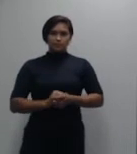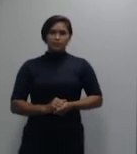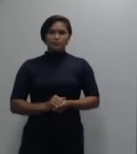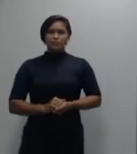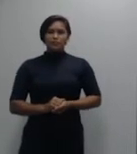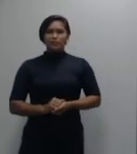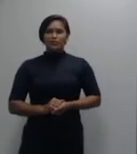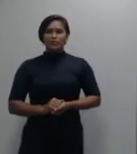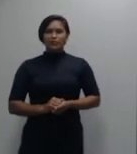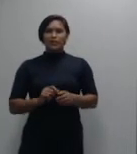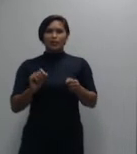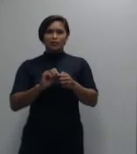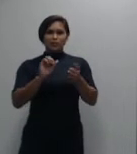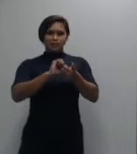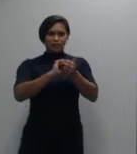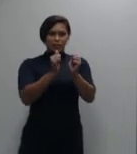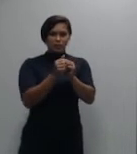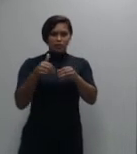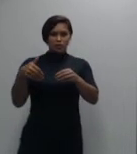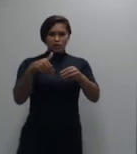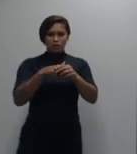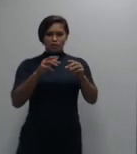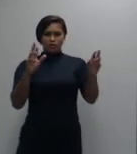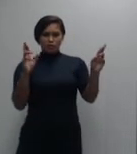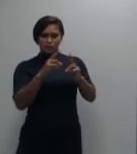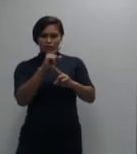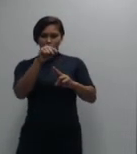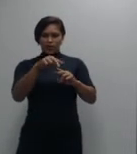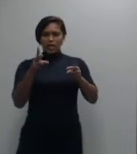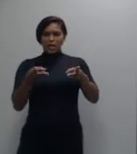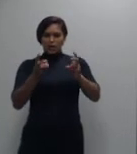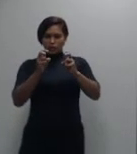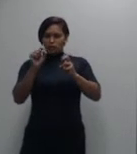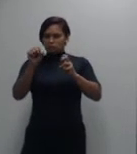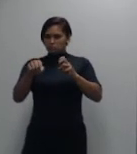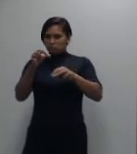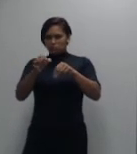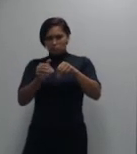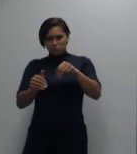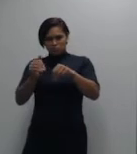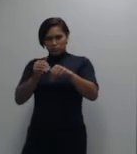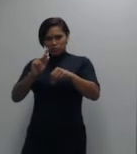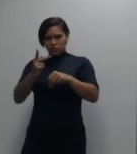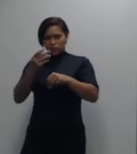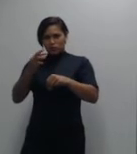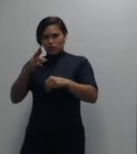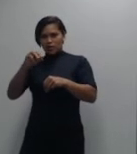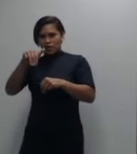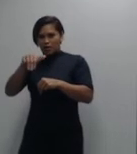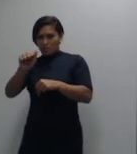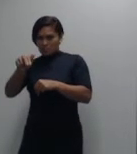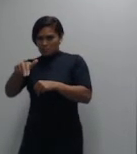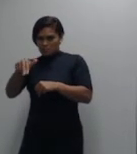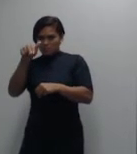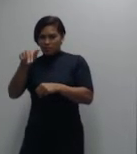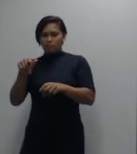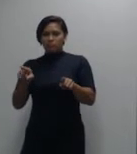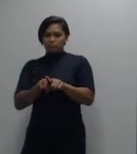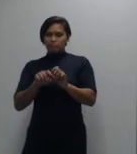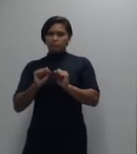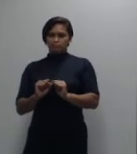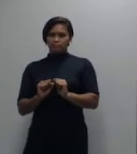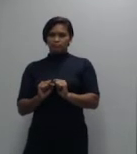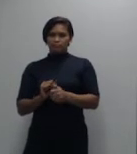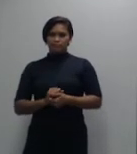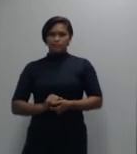falei ajuste não Vote em relação a essas considerações muito pertinente ricas trazidas pelos decidiu